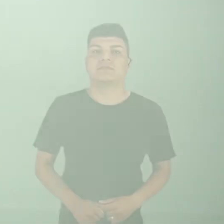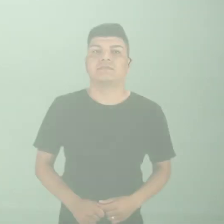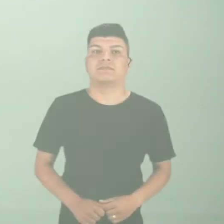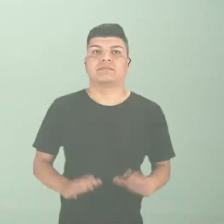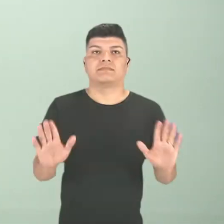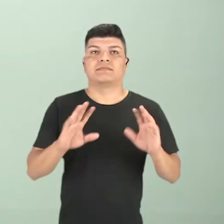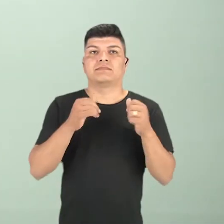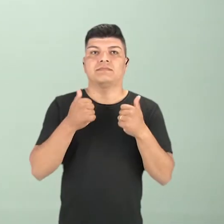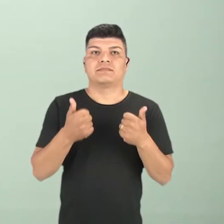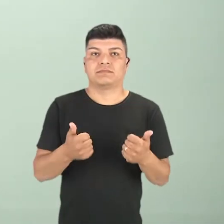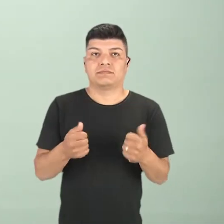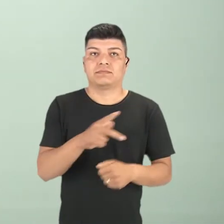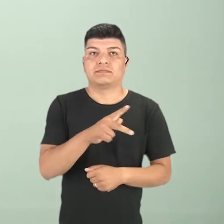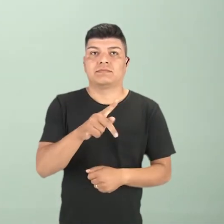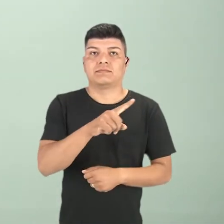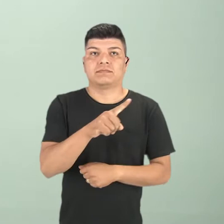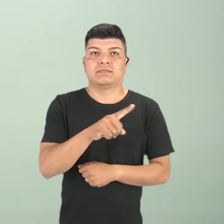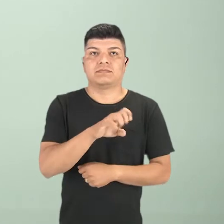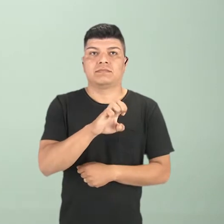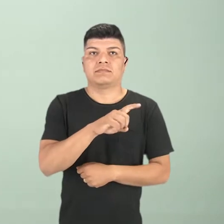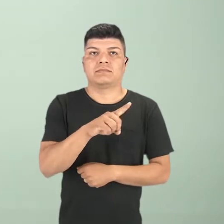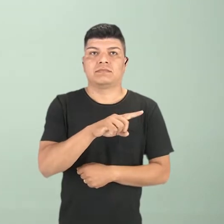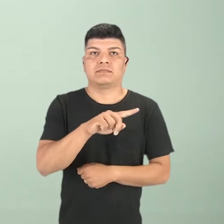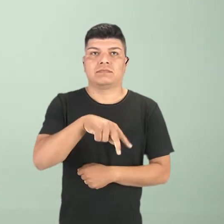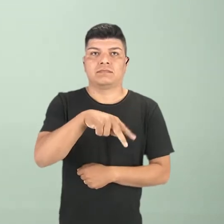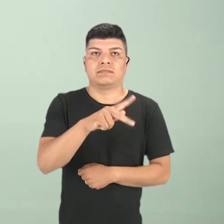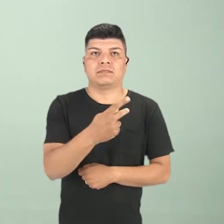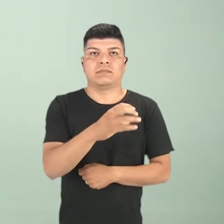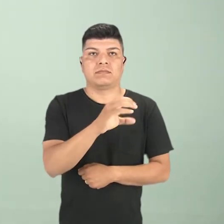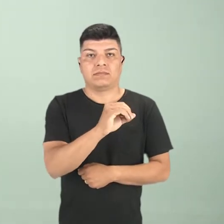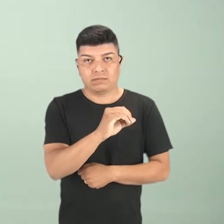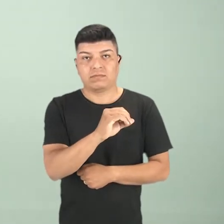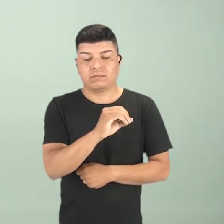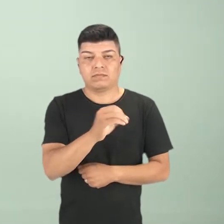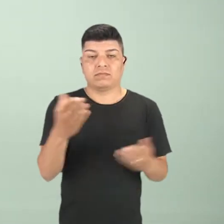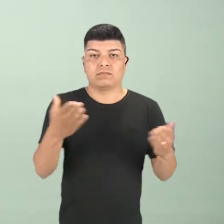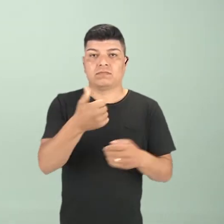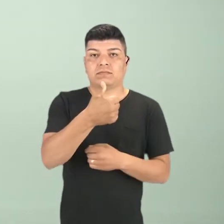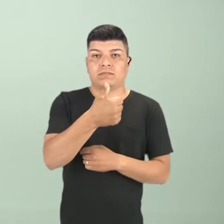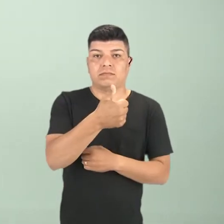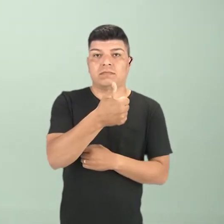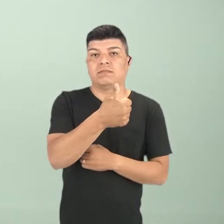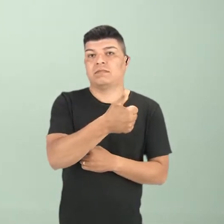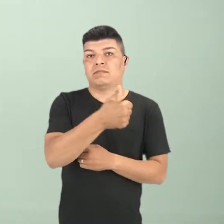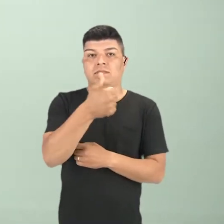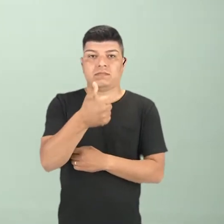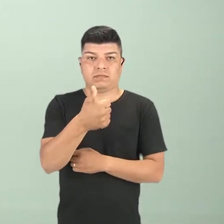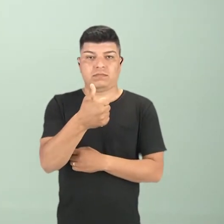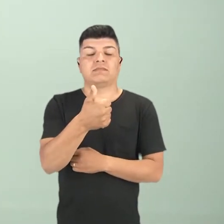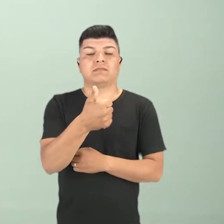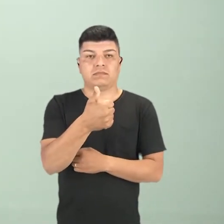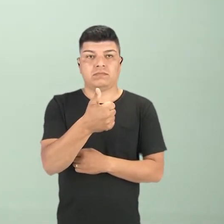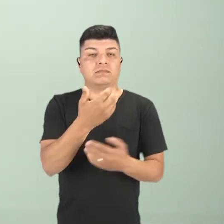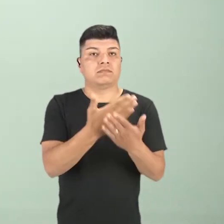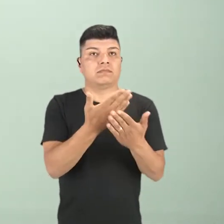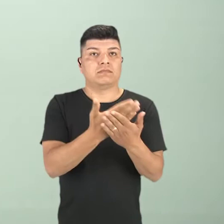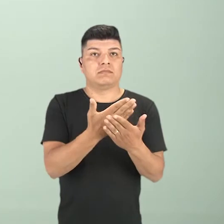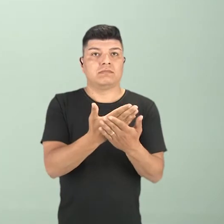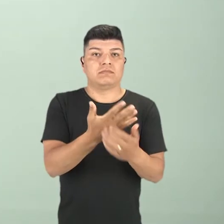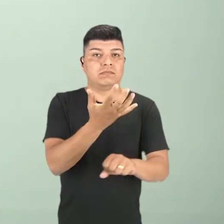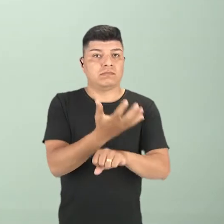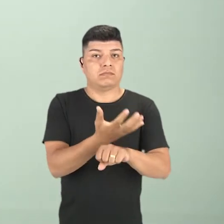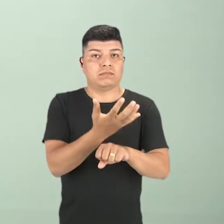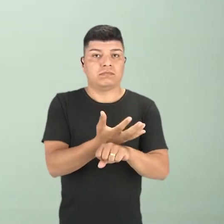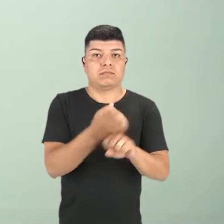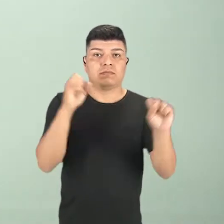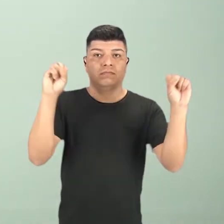Olá, tudo bem? Eu sou o professor Zezinho Martins. Essa é a nossa 11ª aula da terceira série da disciplina de Educação Física e